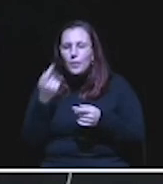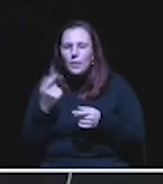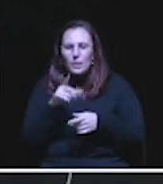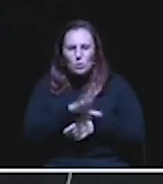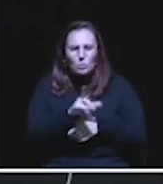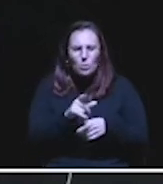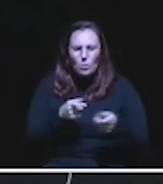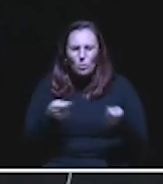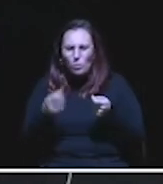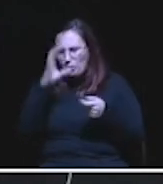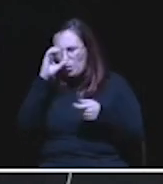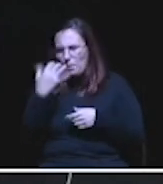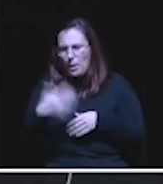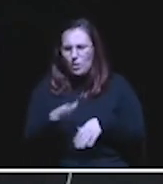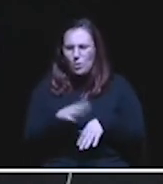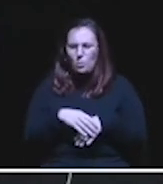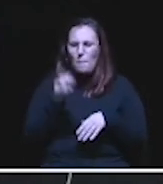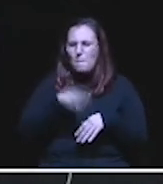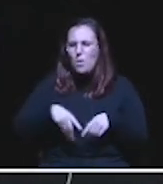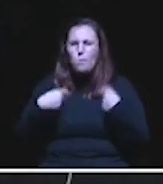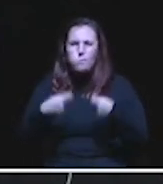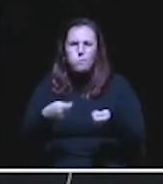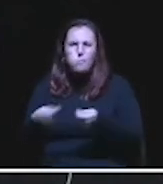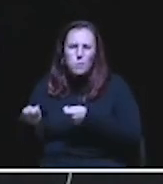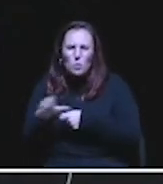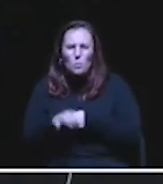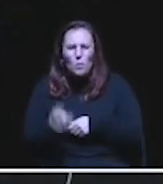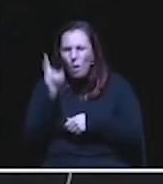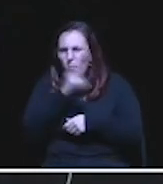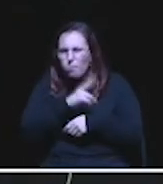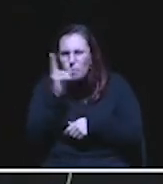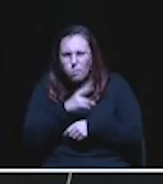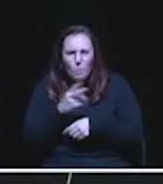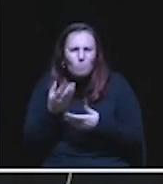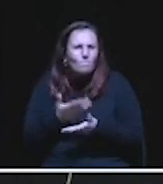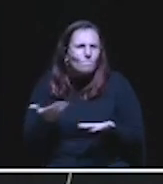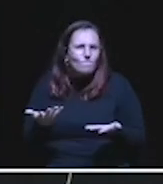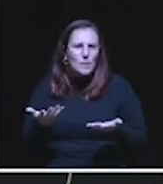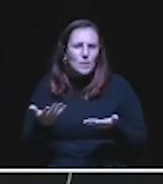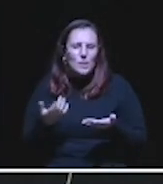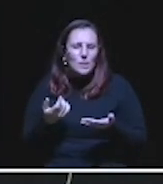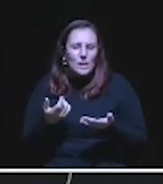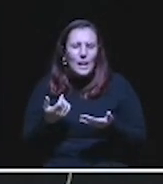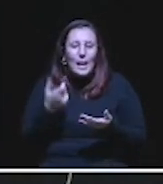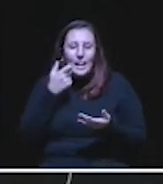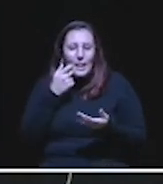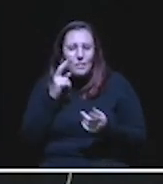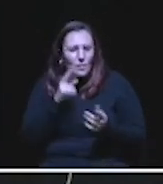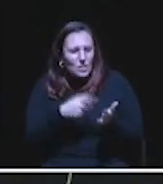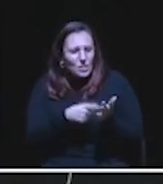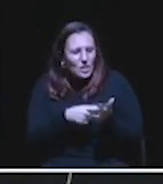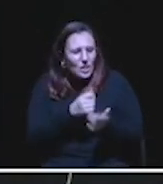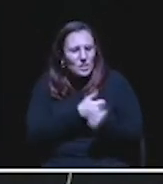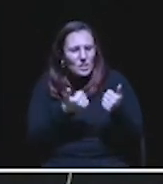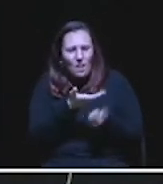estado sujeita. Os milhões de euros gastos neste evento, de uma forma tão visivelmente excessiva e opulenta, são incompreensíveis para quem olha para as necessidades